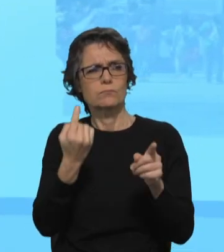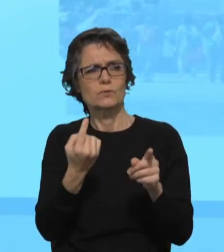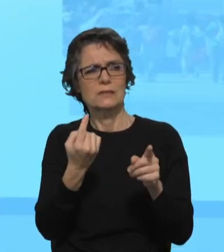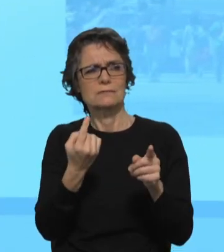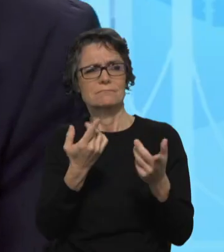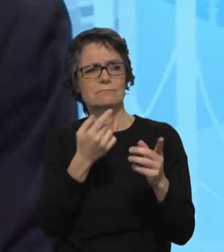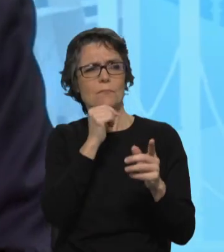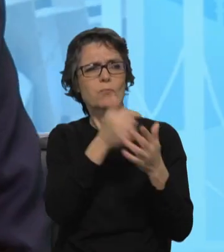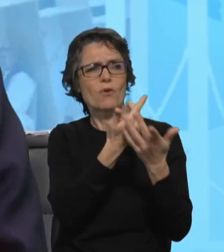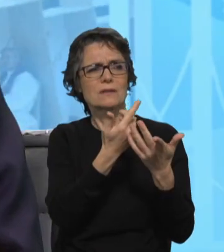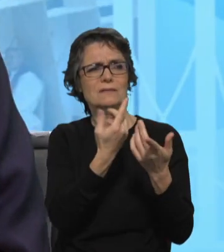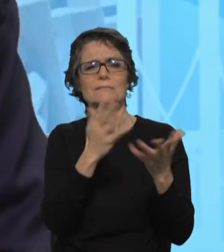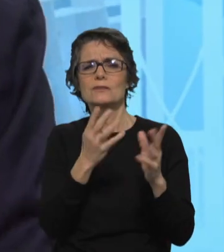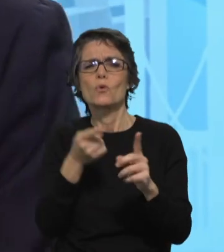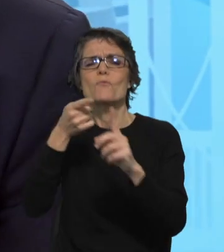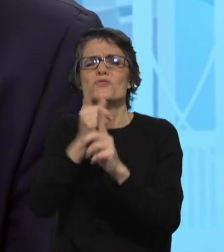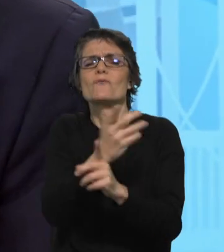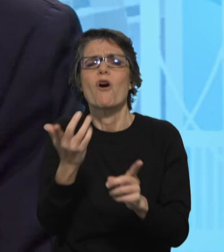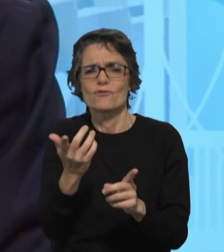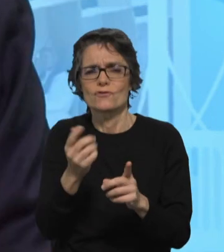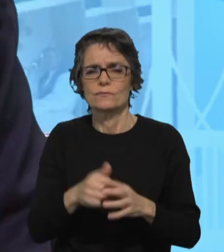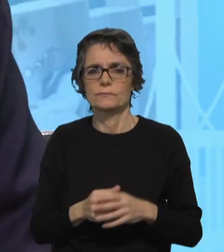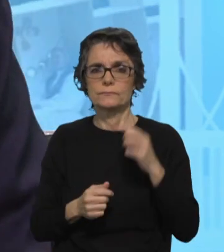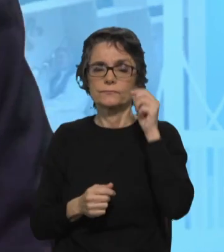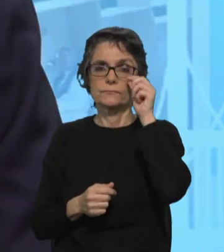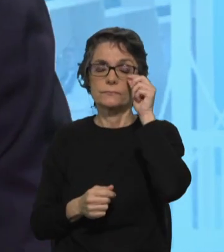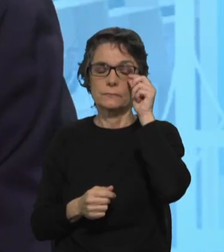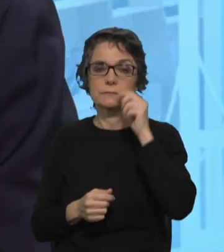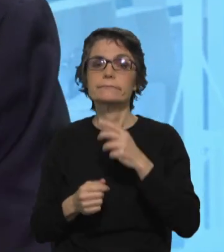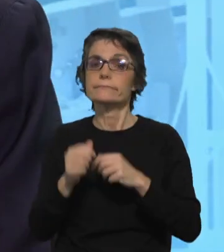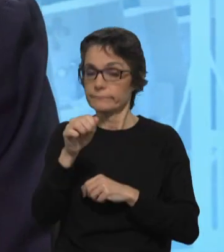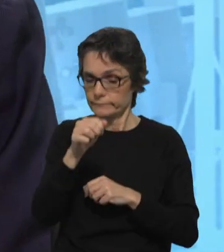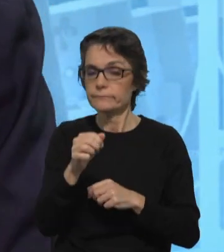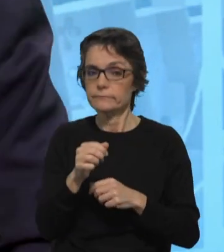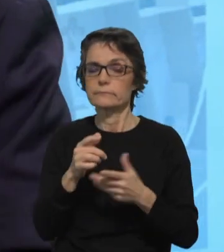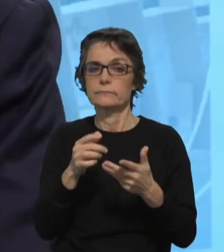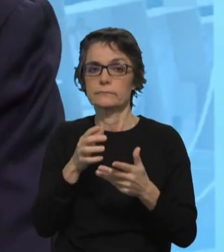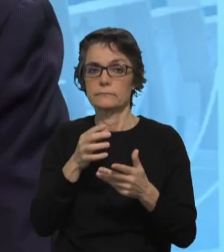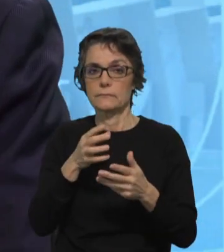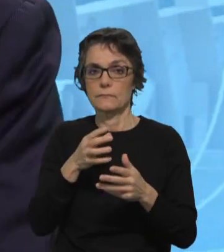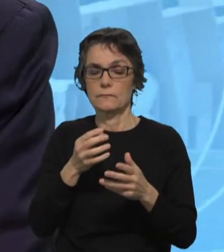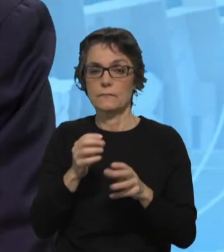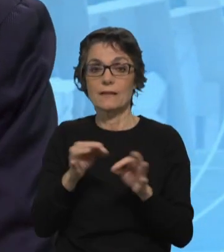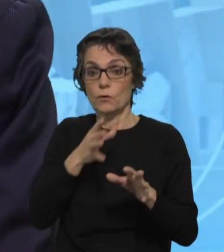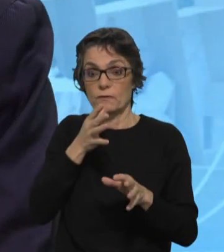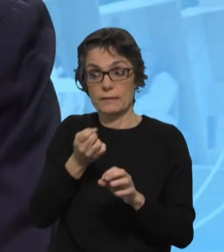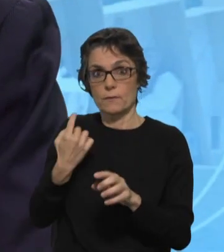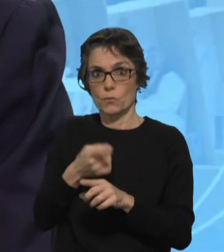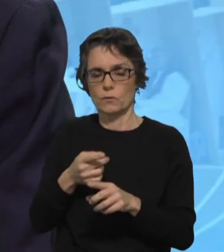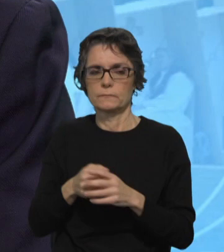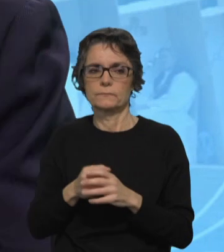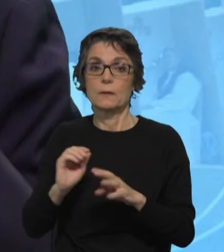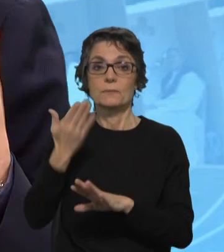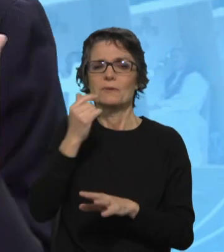ver, eu relaciono com aquilo que acabei de dizer, ou seja, a cruz, ou seja, o que Jesus, em primeiro lugar